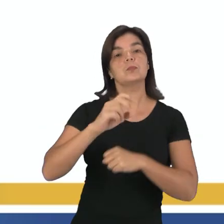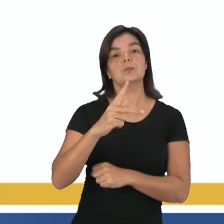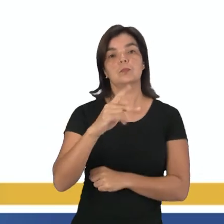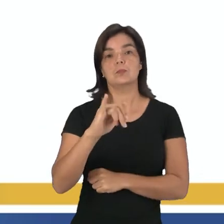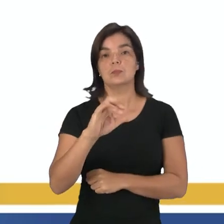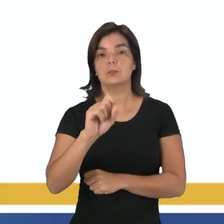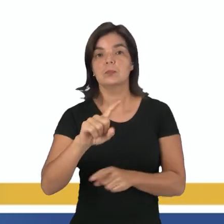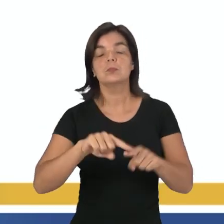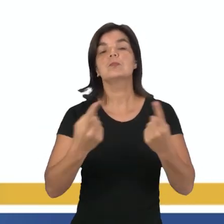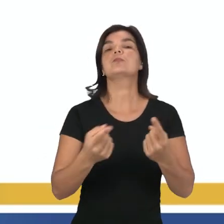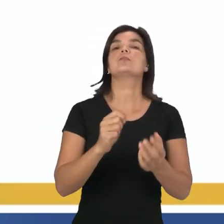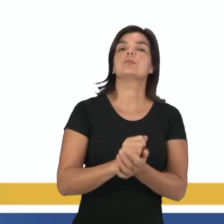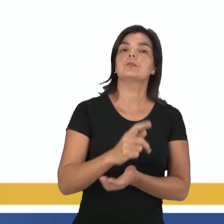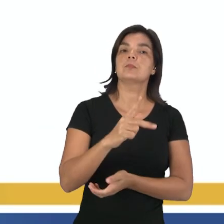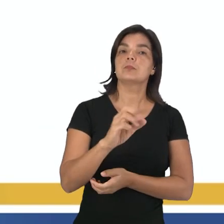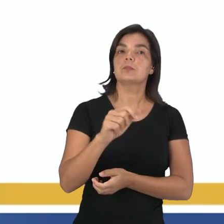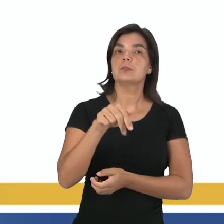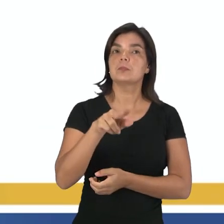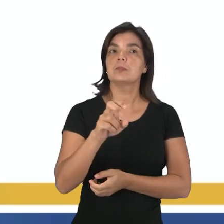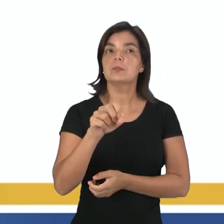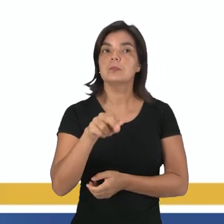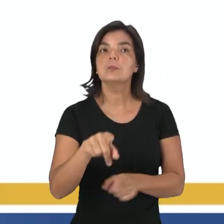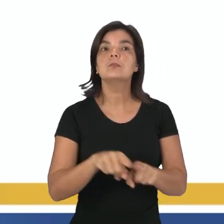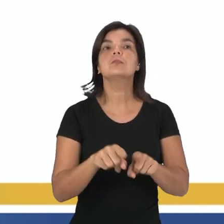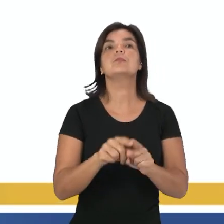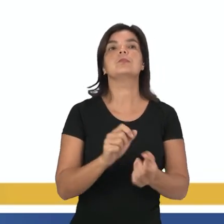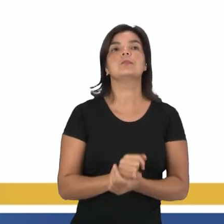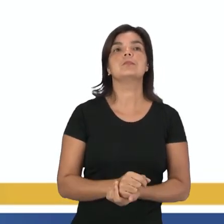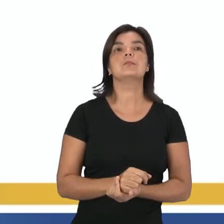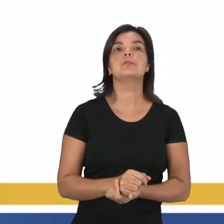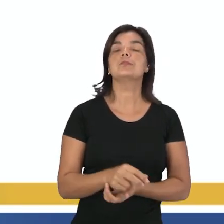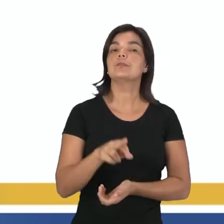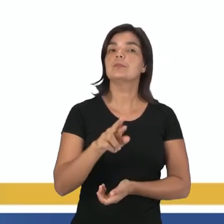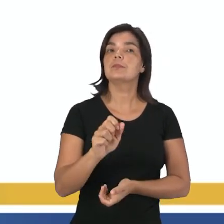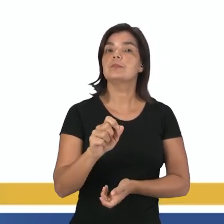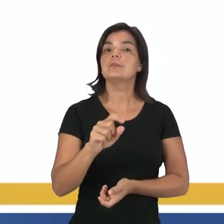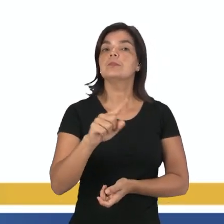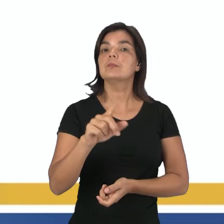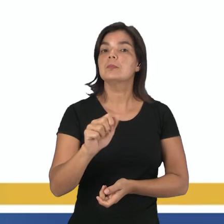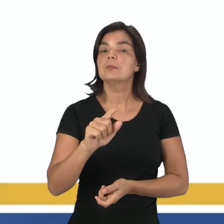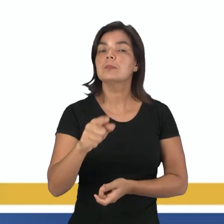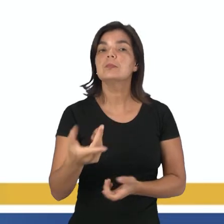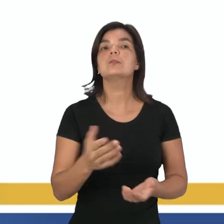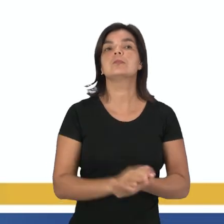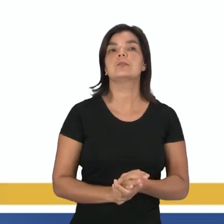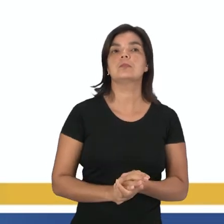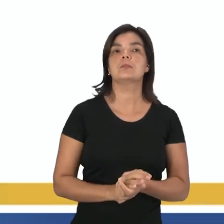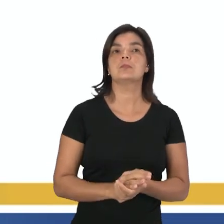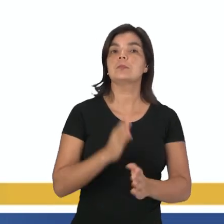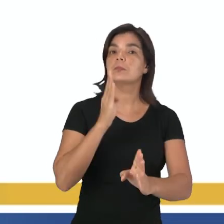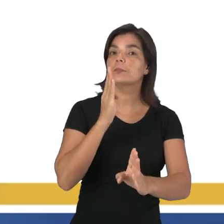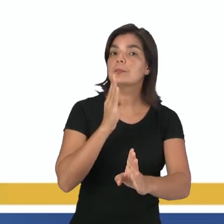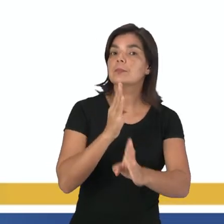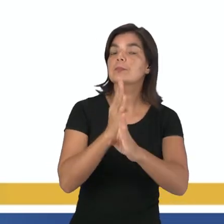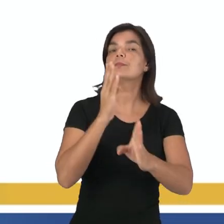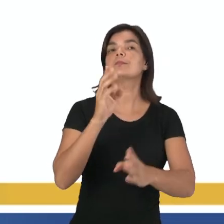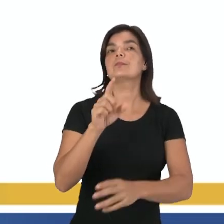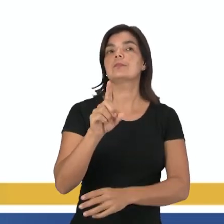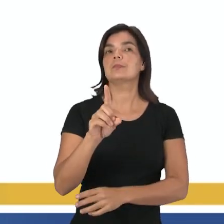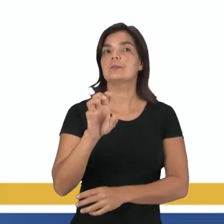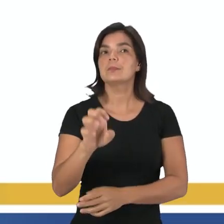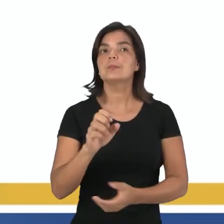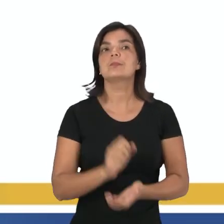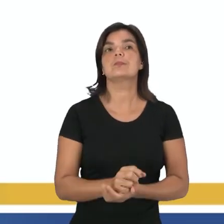Pois, porquanto, em razão de, pelo fato de, por causa de,